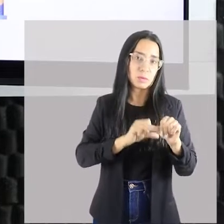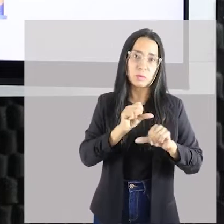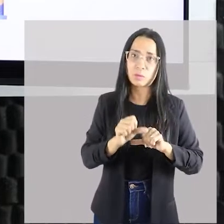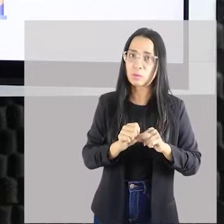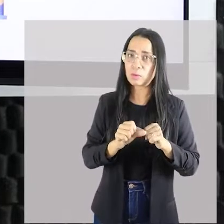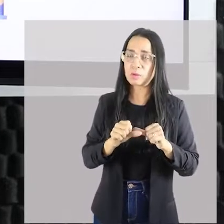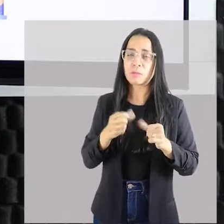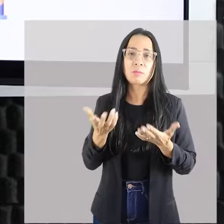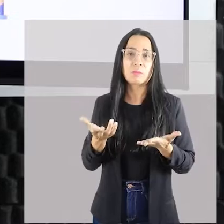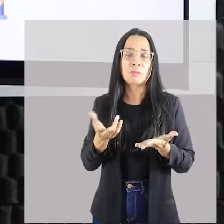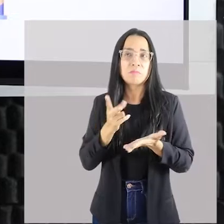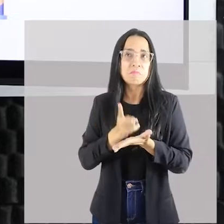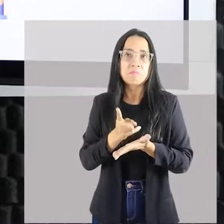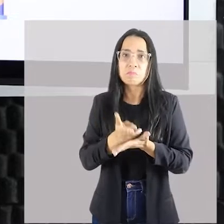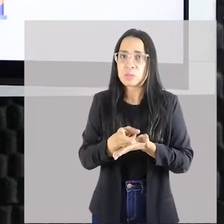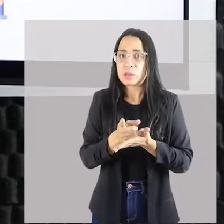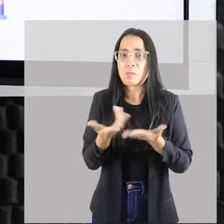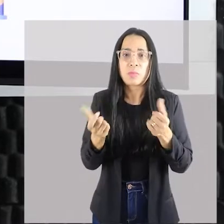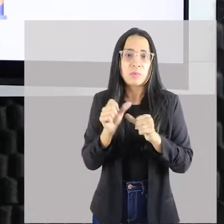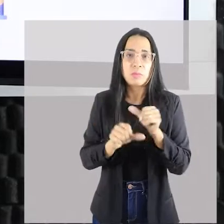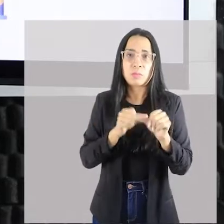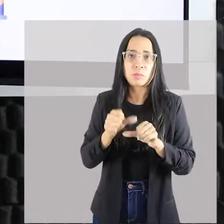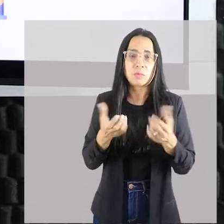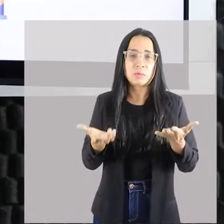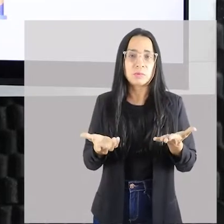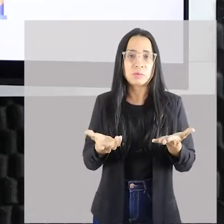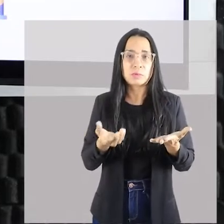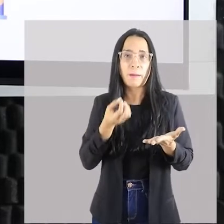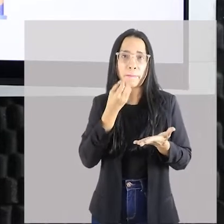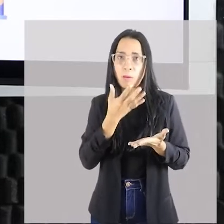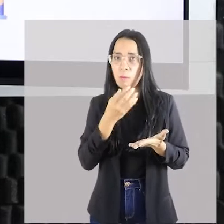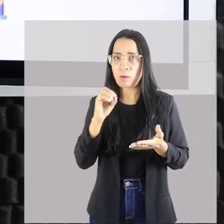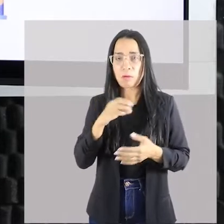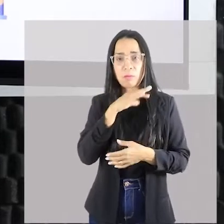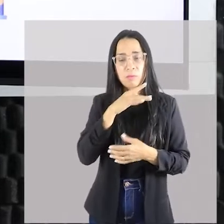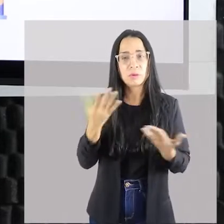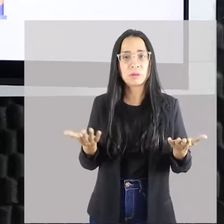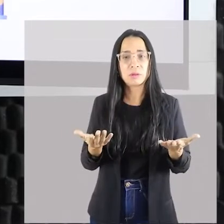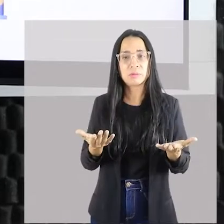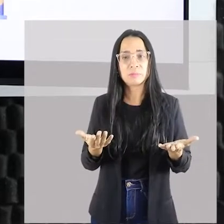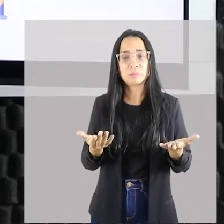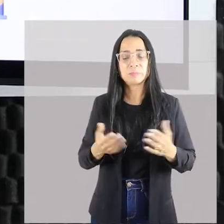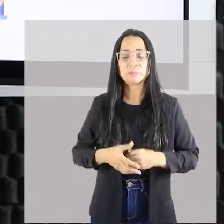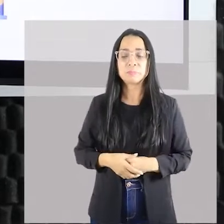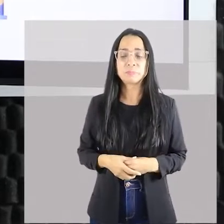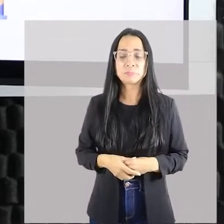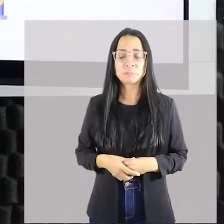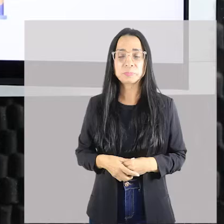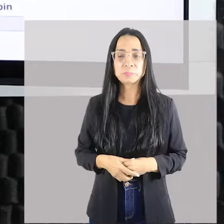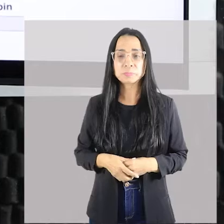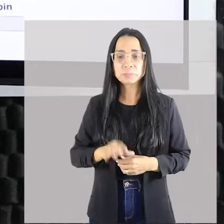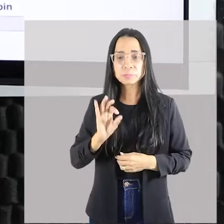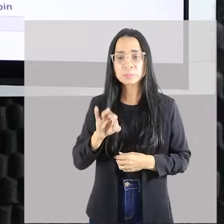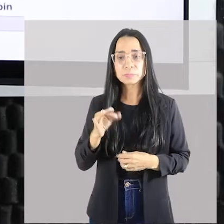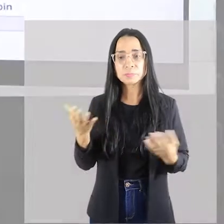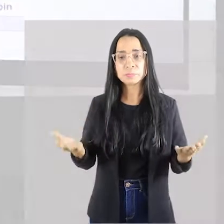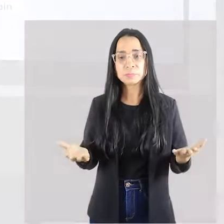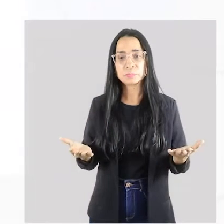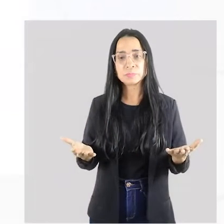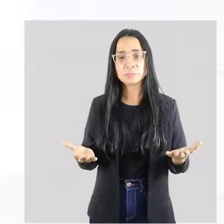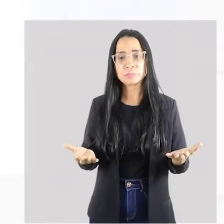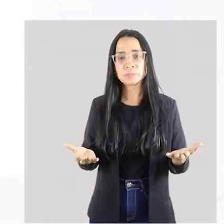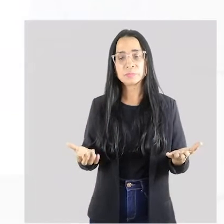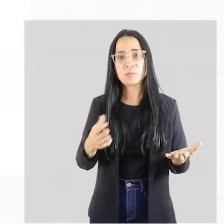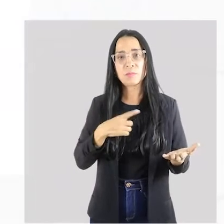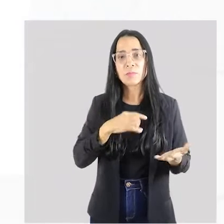Uma mutação, ela pode ser boa ou não. A gente não pode saber porque elas são aleatórias, tá certo? Bora lá. Aqui